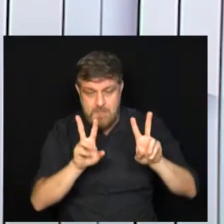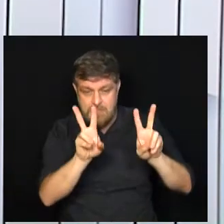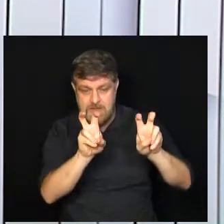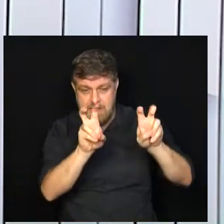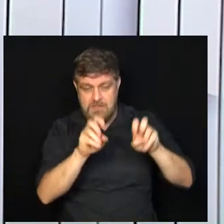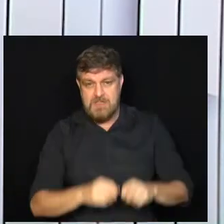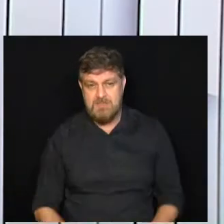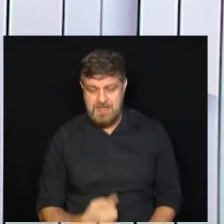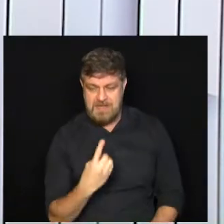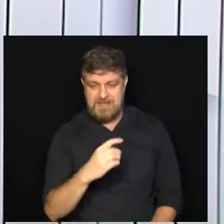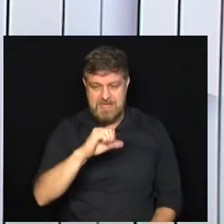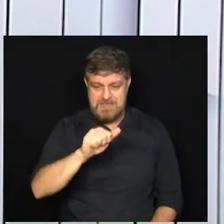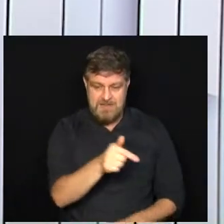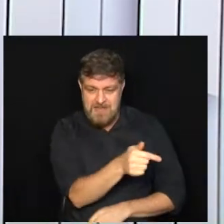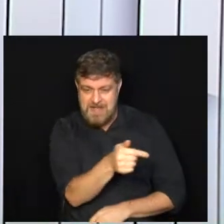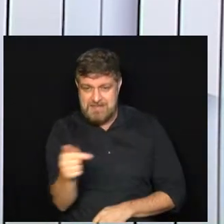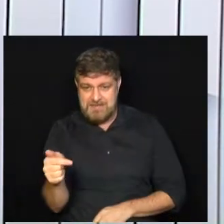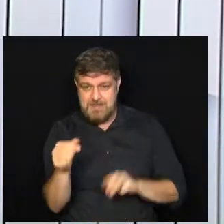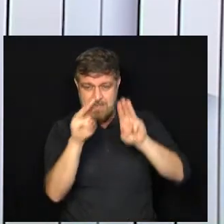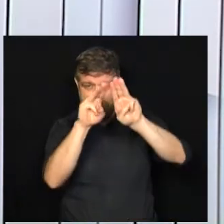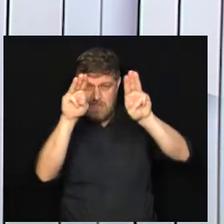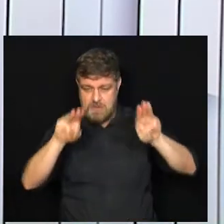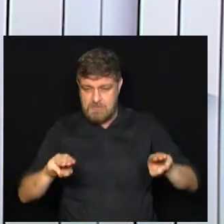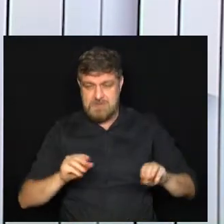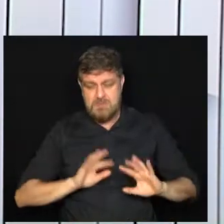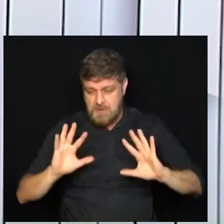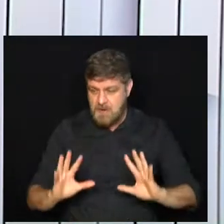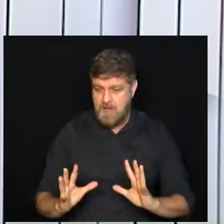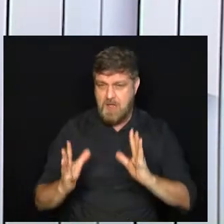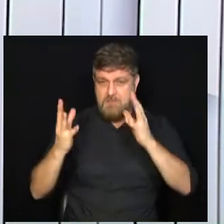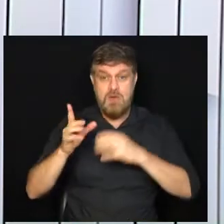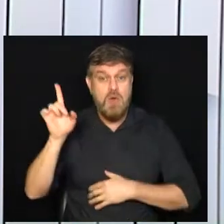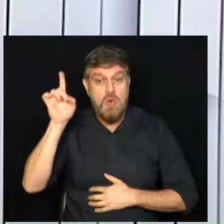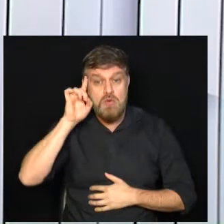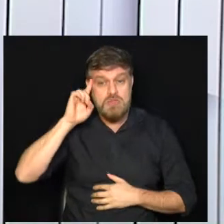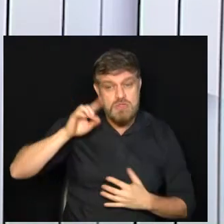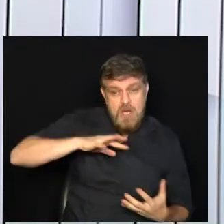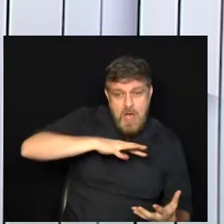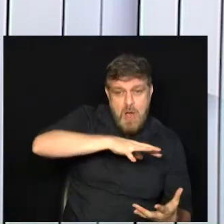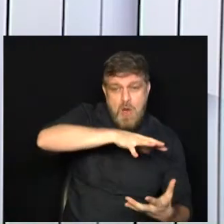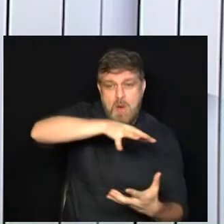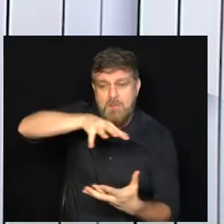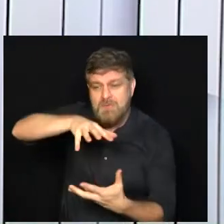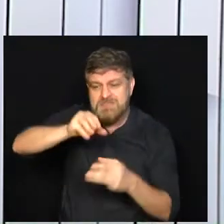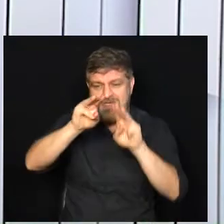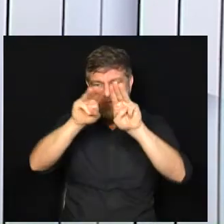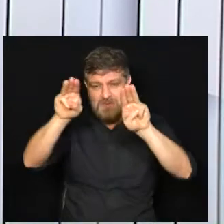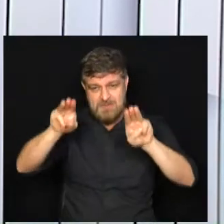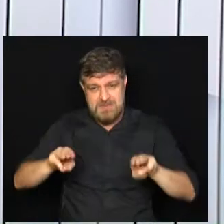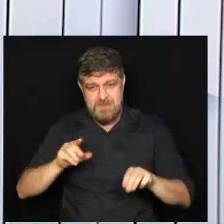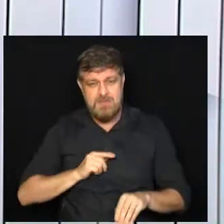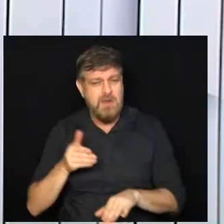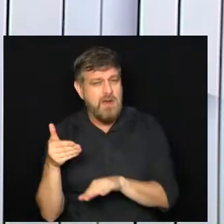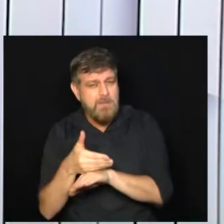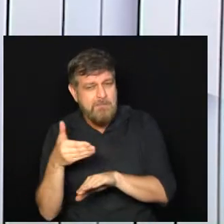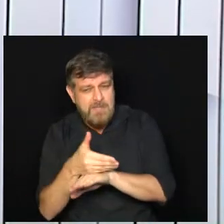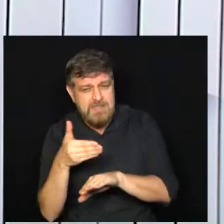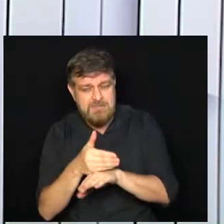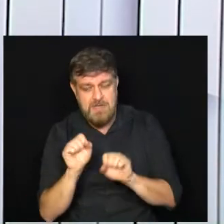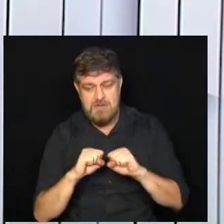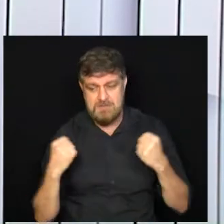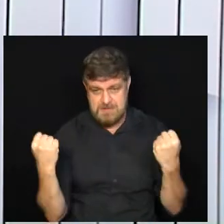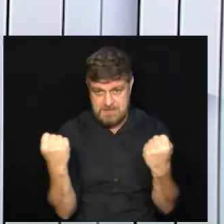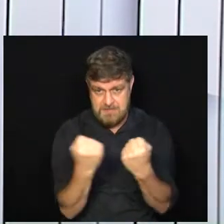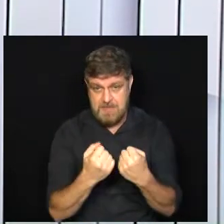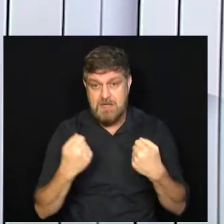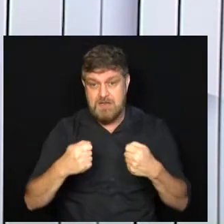19ª Semana Nacional de Museus, em comemoração ao Dia Internacional de Museus. Para participar do seminário, é